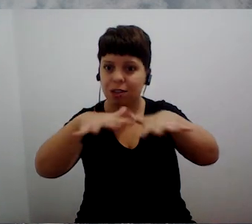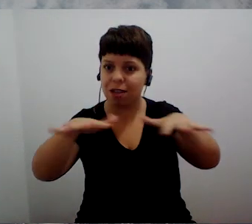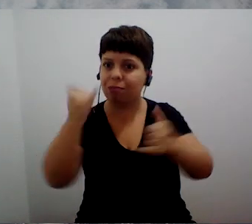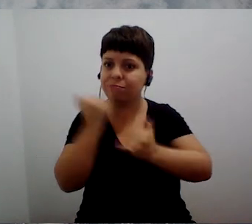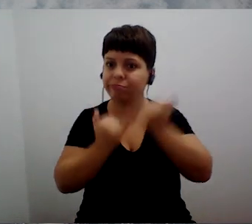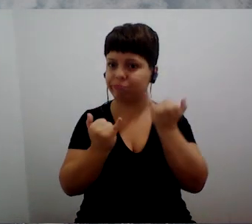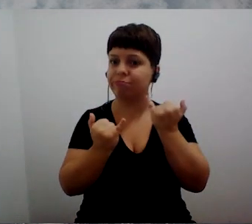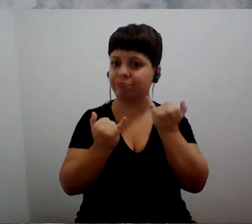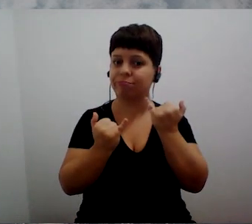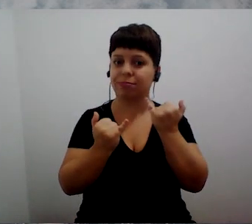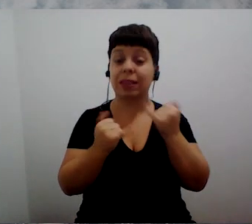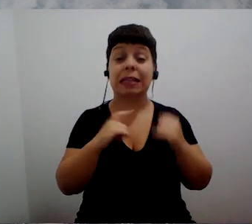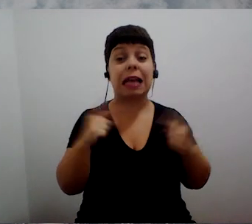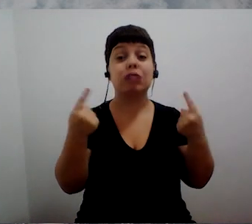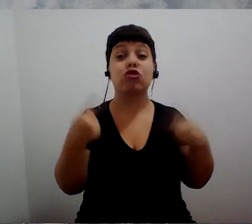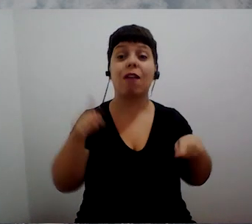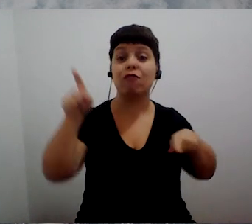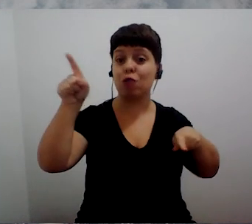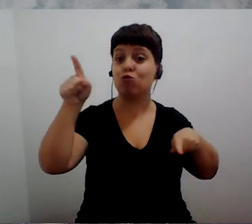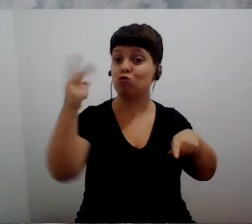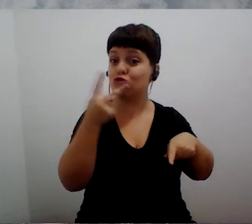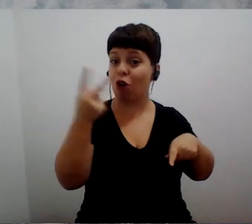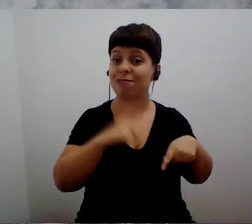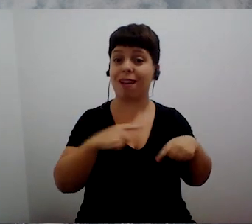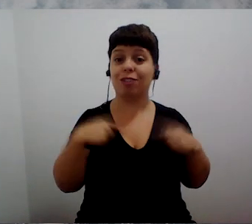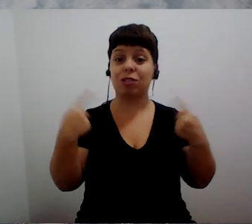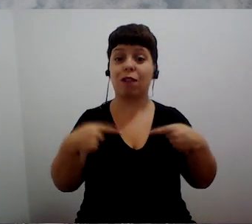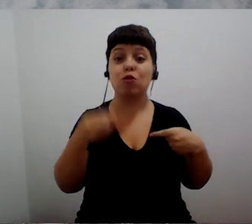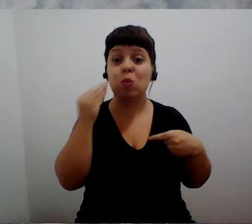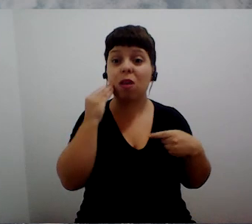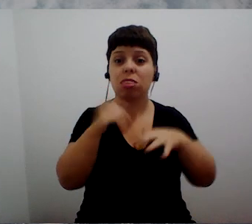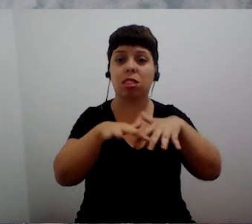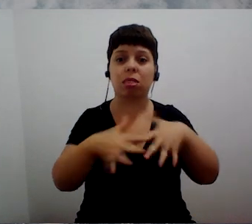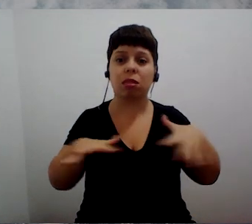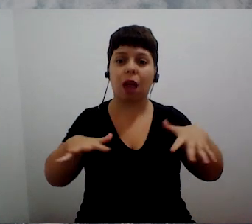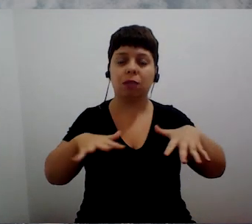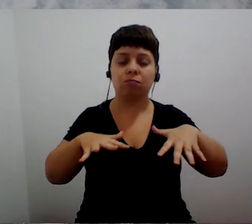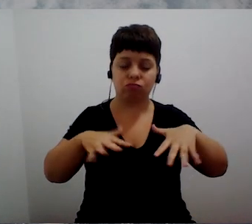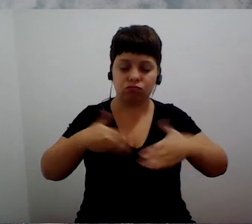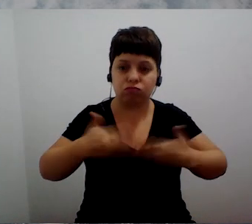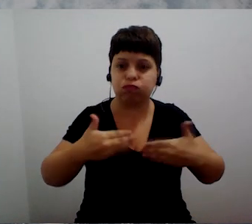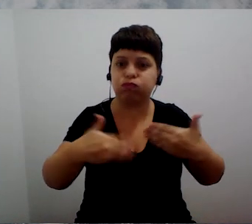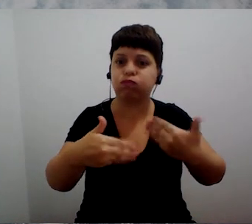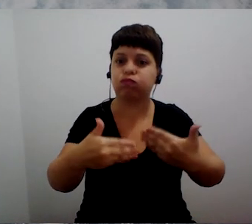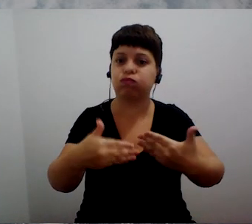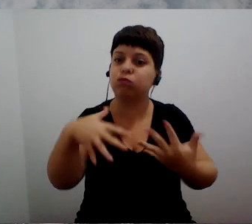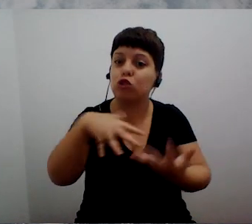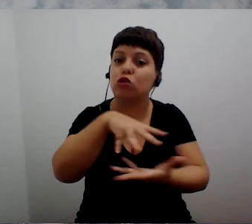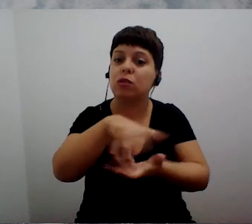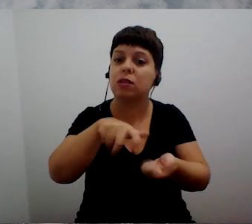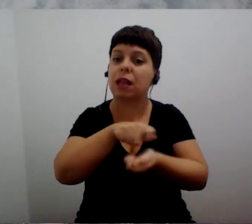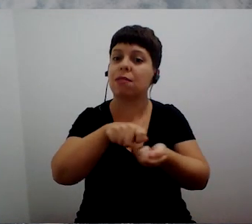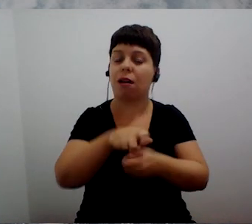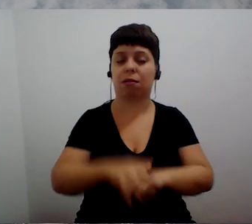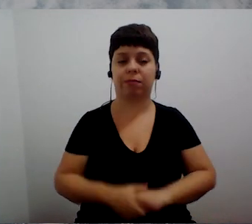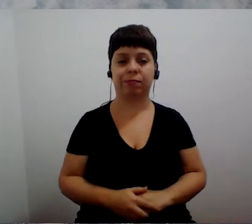esse desafio compartilhado de promover um oceano sustentável. E aí a gente vai discutir questões como quais são os